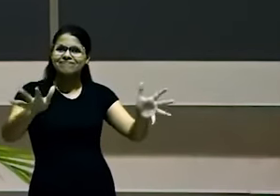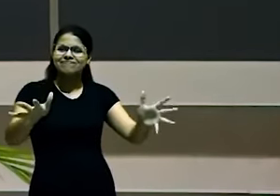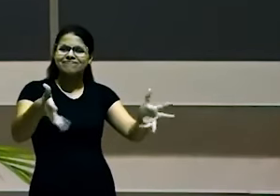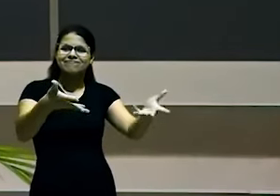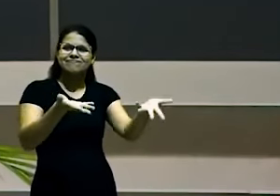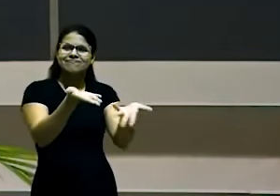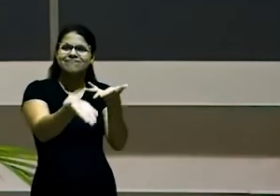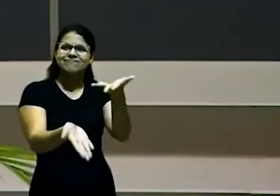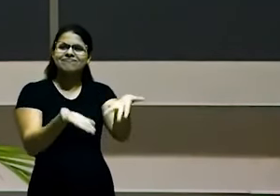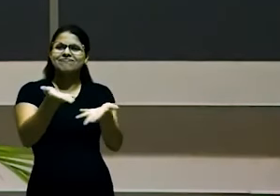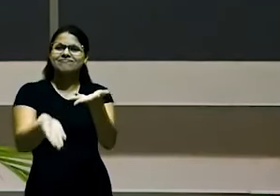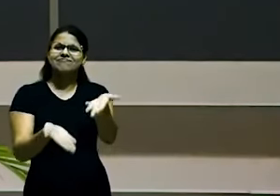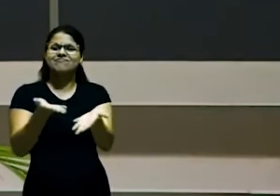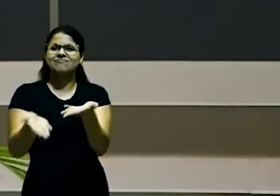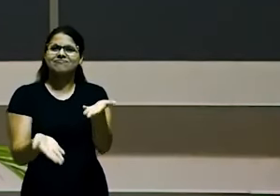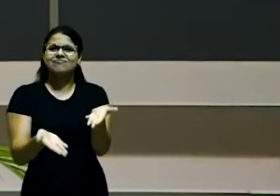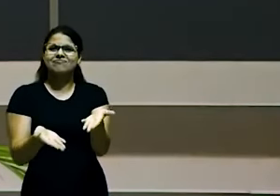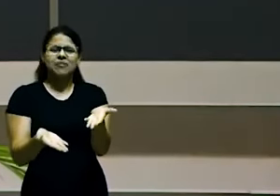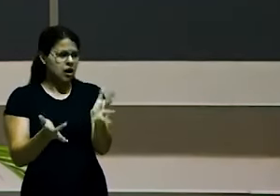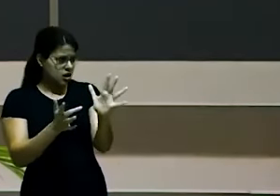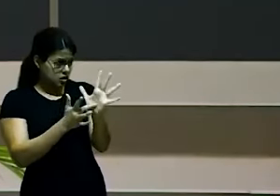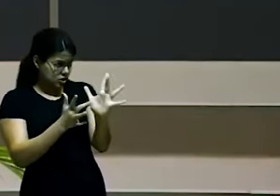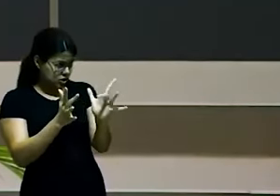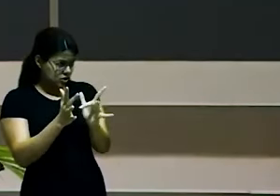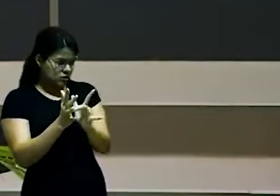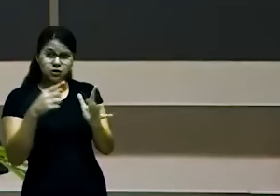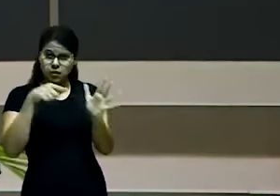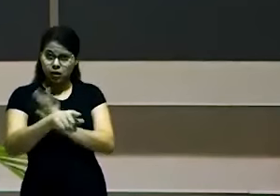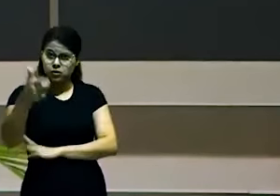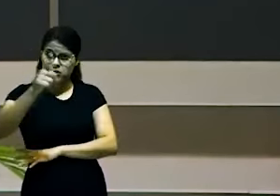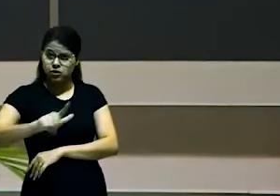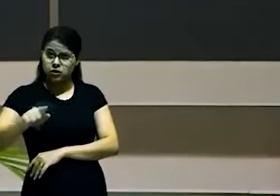laband e De novo Jesus Ele pergunta Pedro tu me